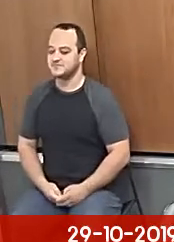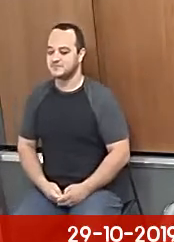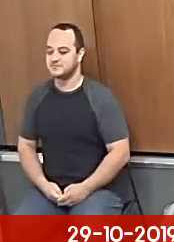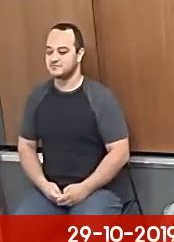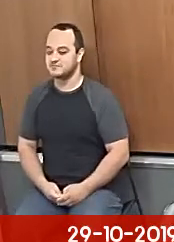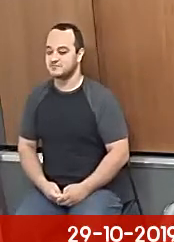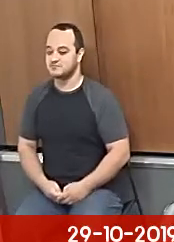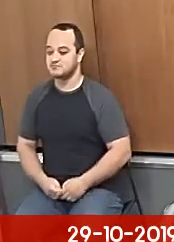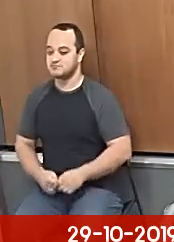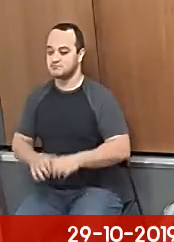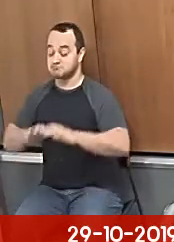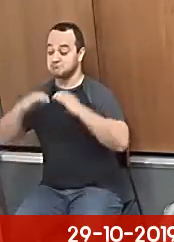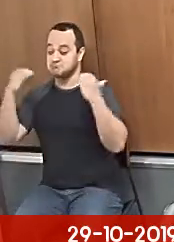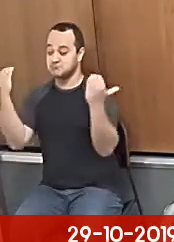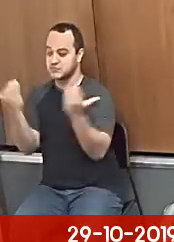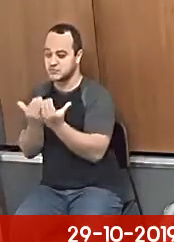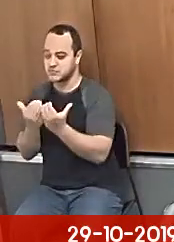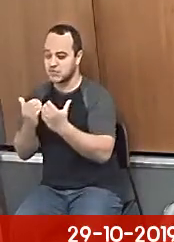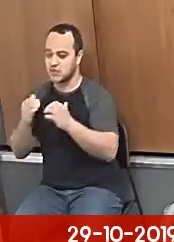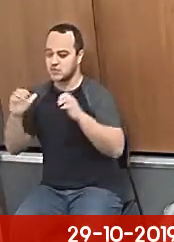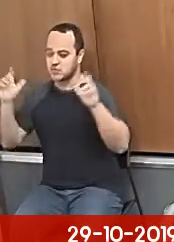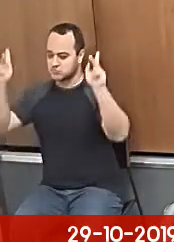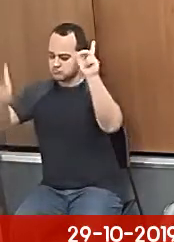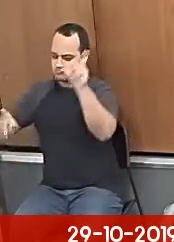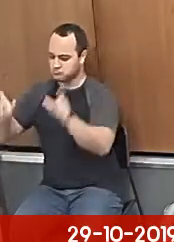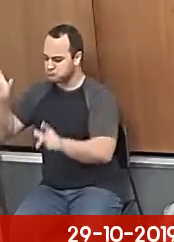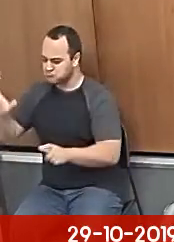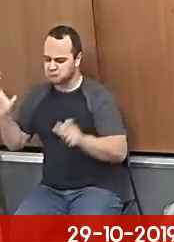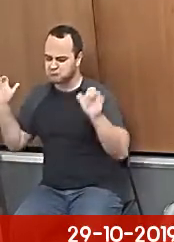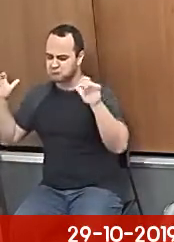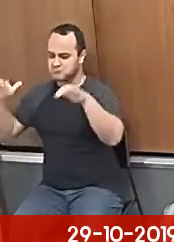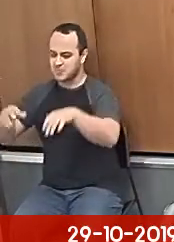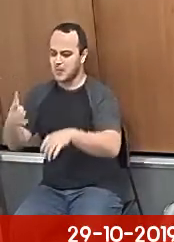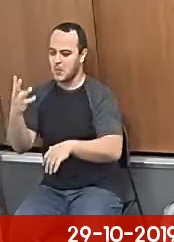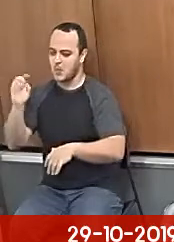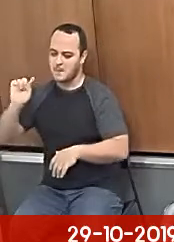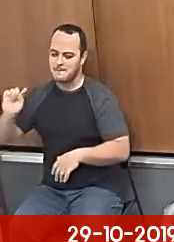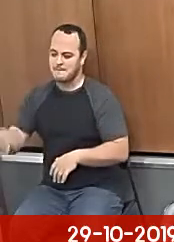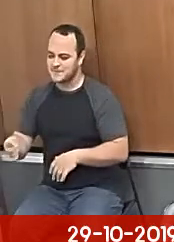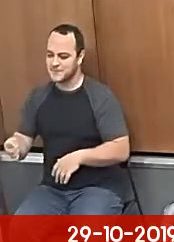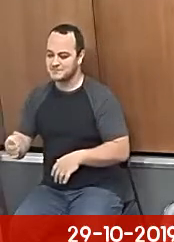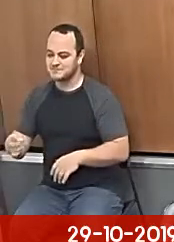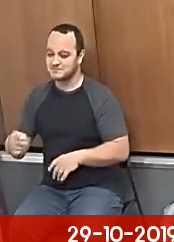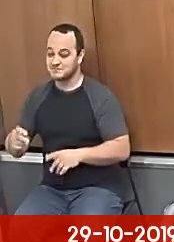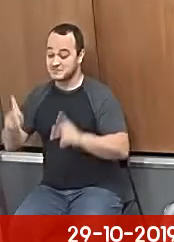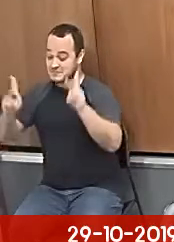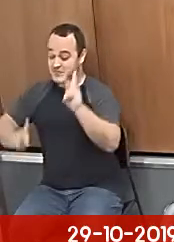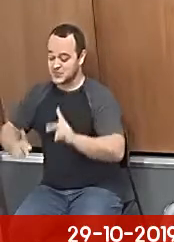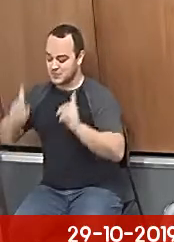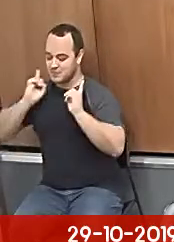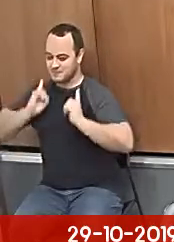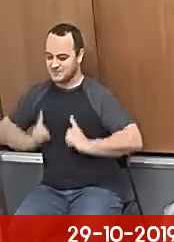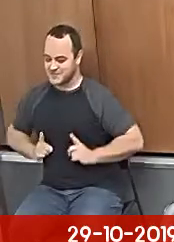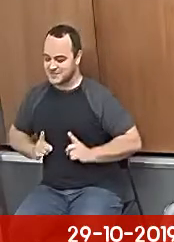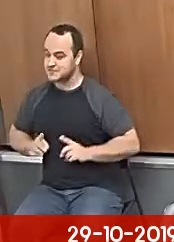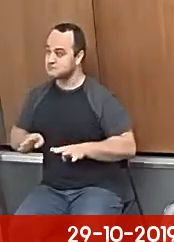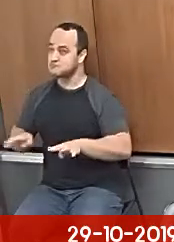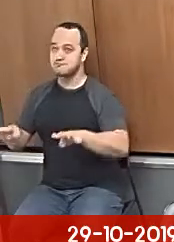40 mil pessoas no estádio torcendo. Isso para esses deficientes. Imagina um dia que esse cara é deficiente. O que eles acharam que ia ser da vida